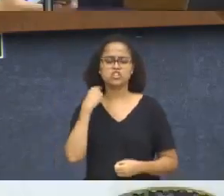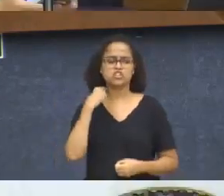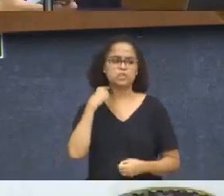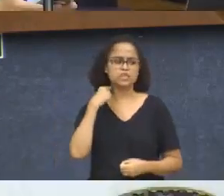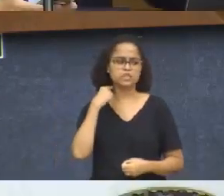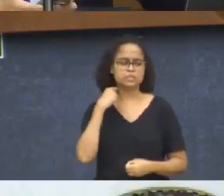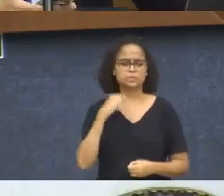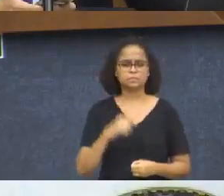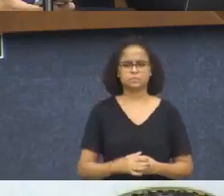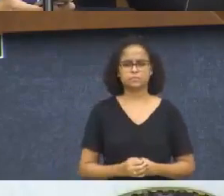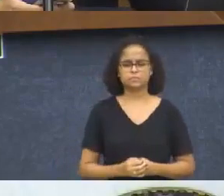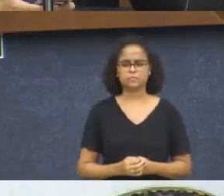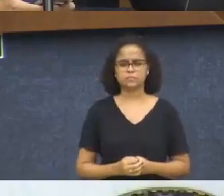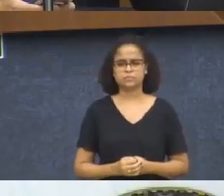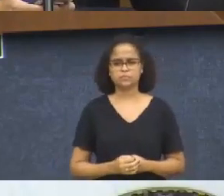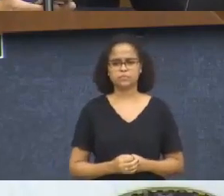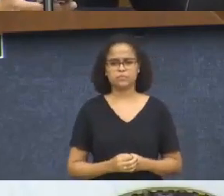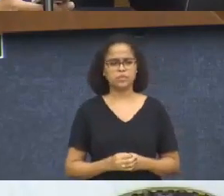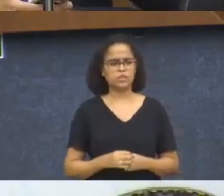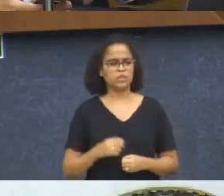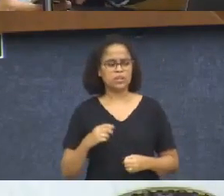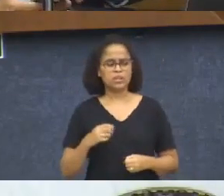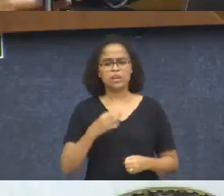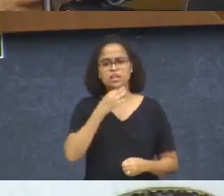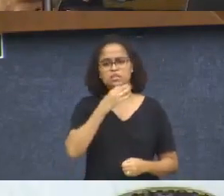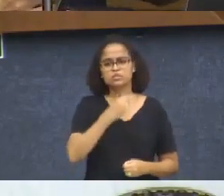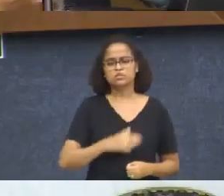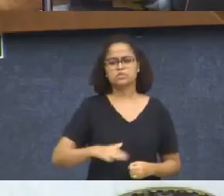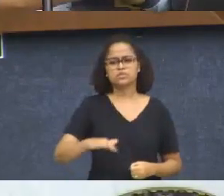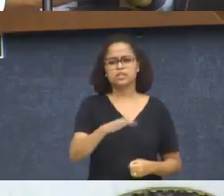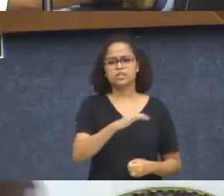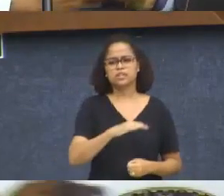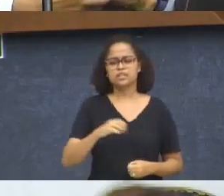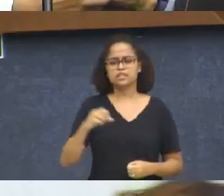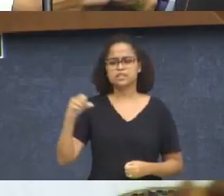Obrigado a você. Assuntos gerais, vereador Sérgio Fernando.